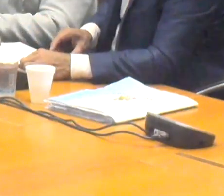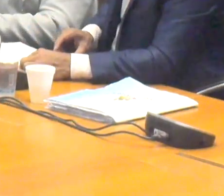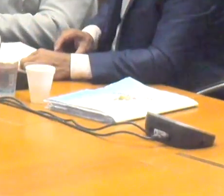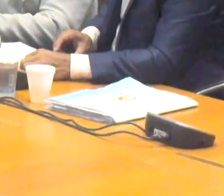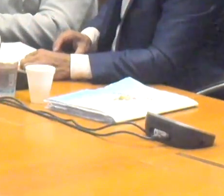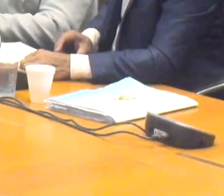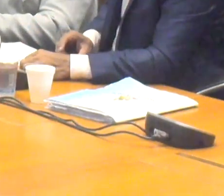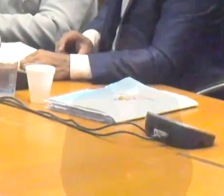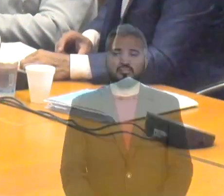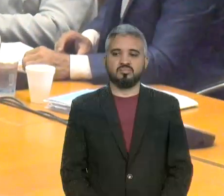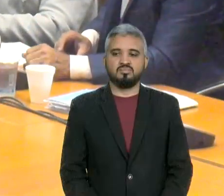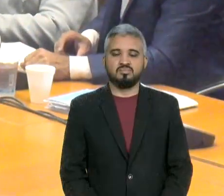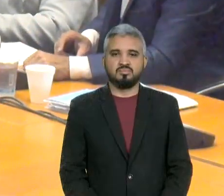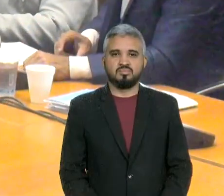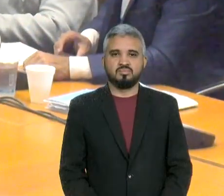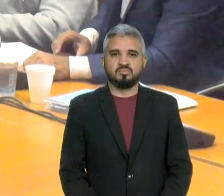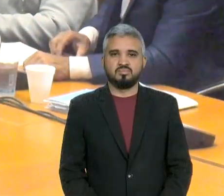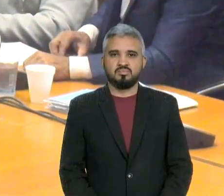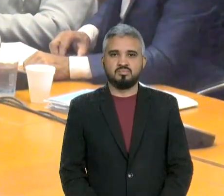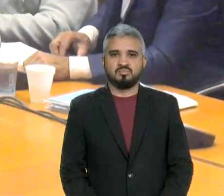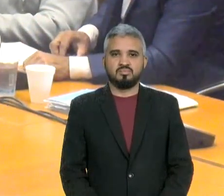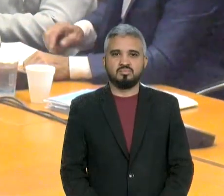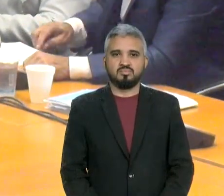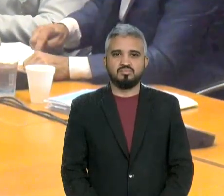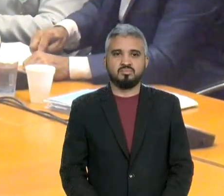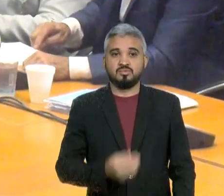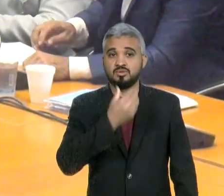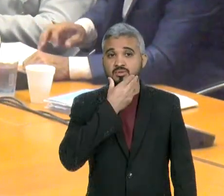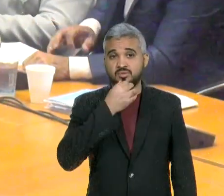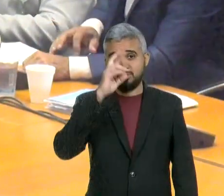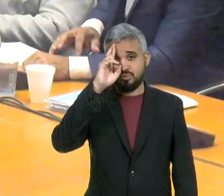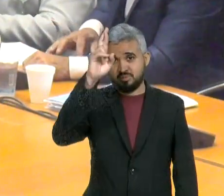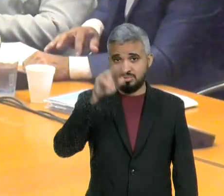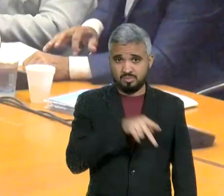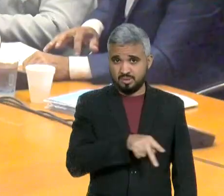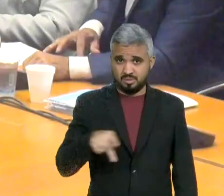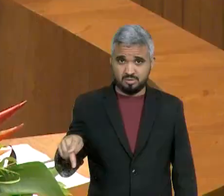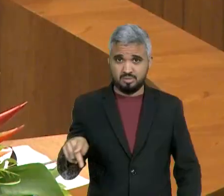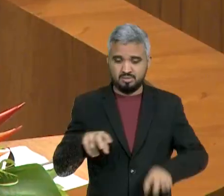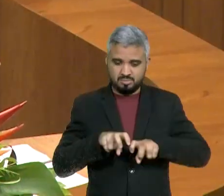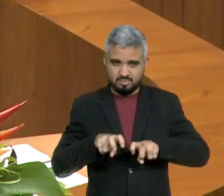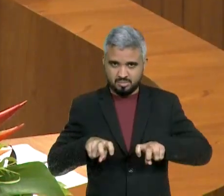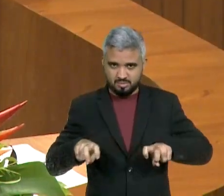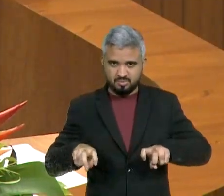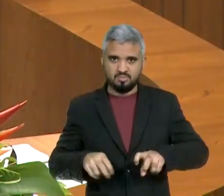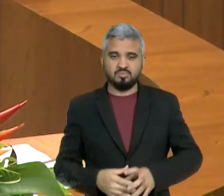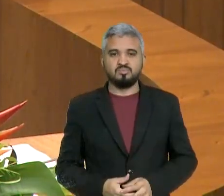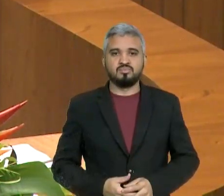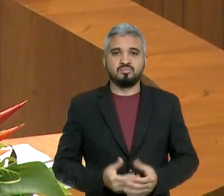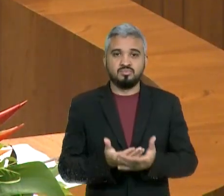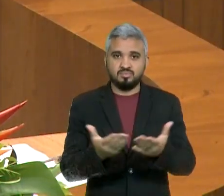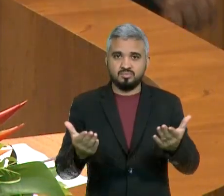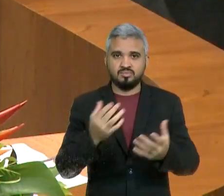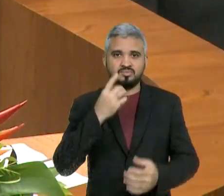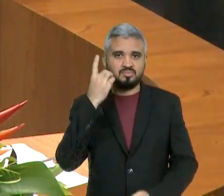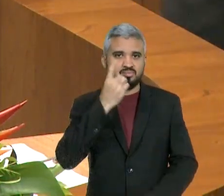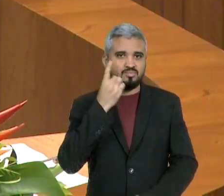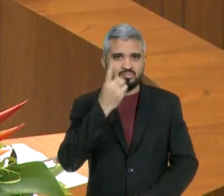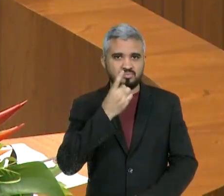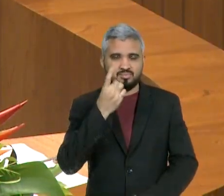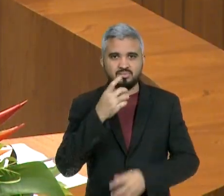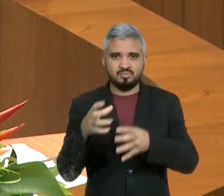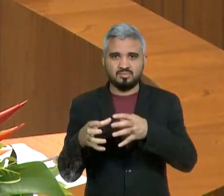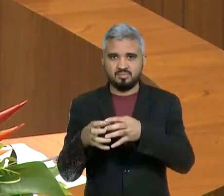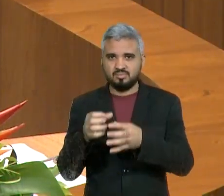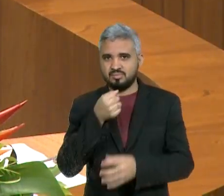Senhor presidente, mesa diretora, meus queridos deputados, imprensa, funcionários da